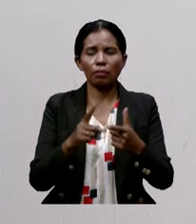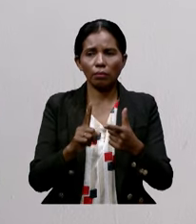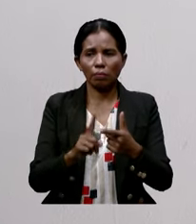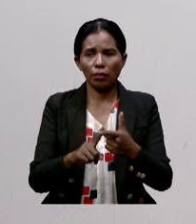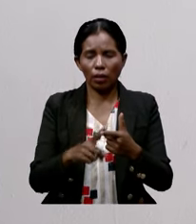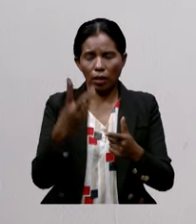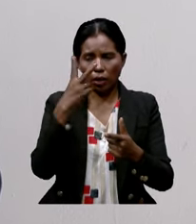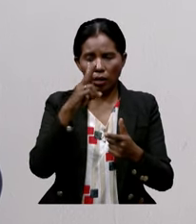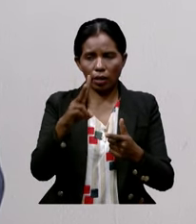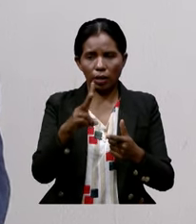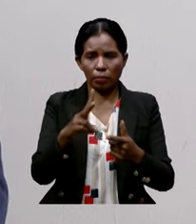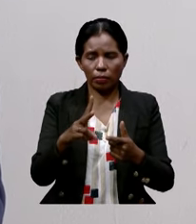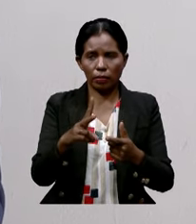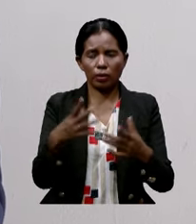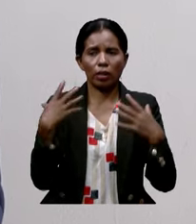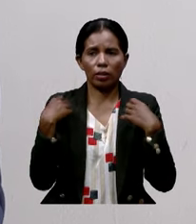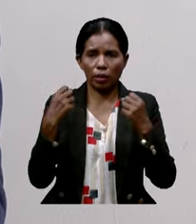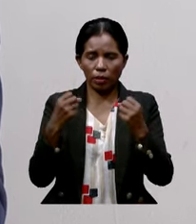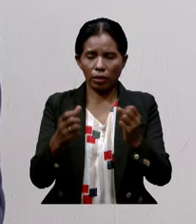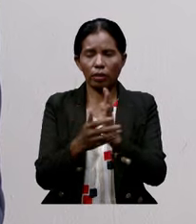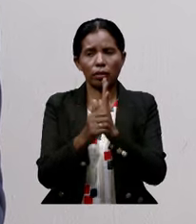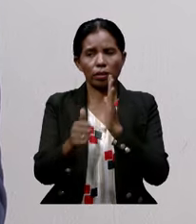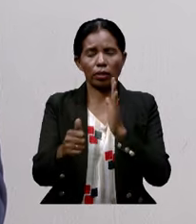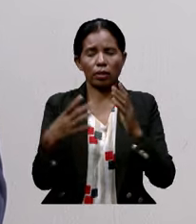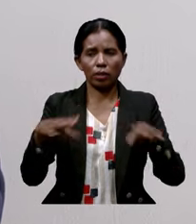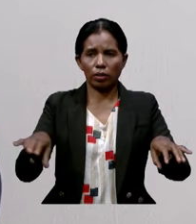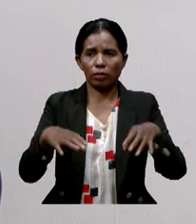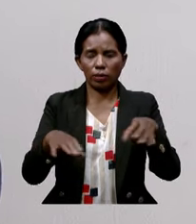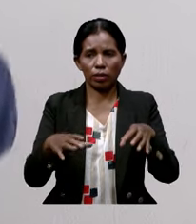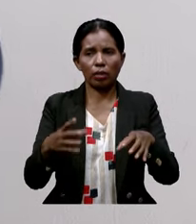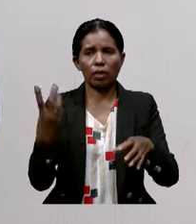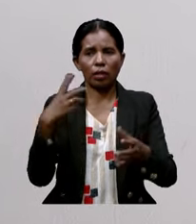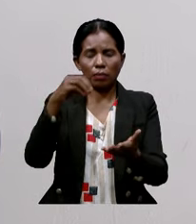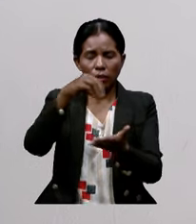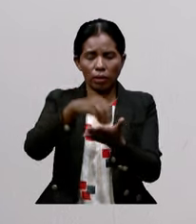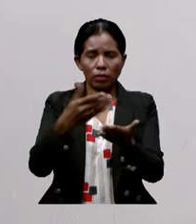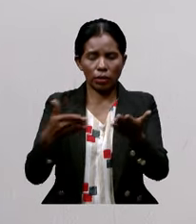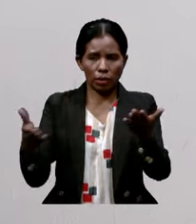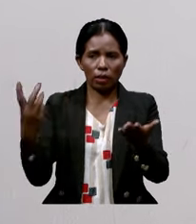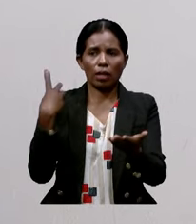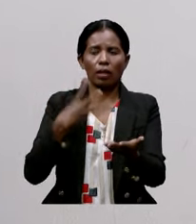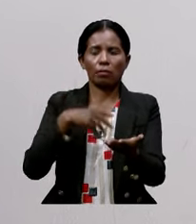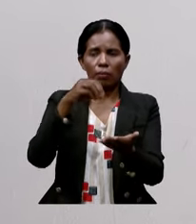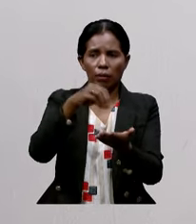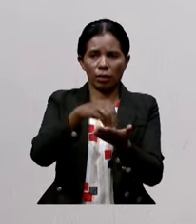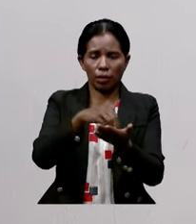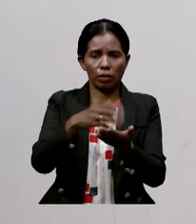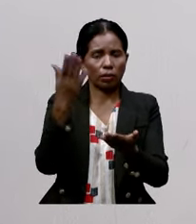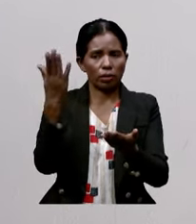haremos capacidade, recursos, nevema que a mim bele, cada antena, bele, é disponível